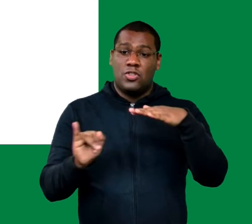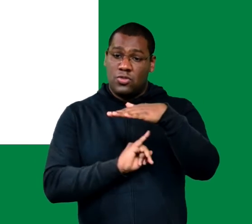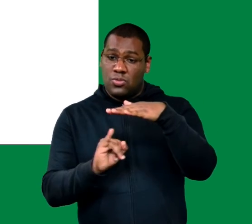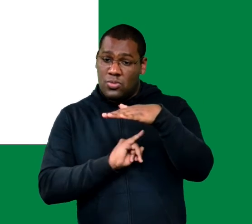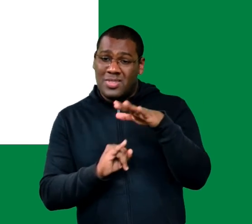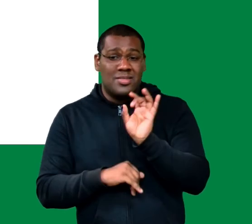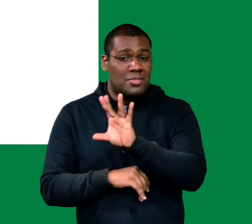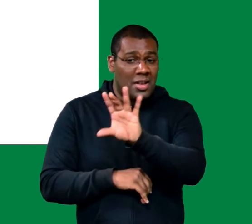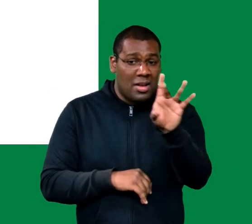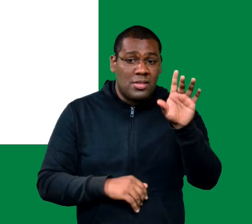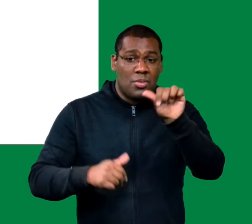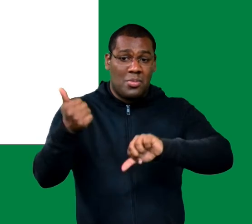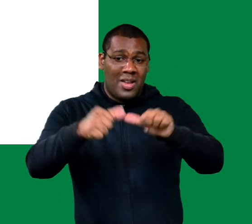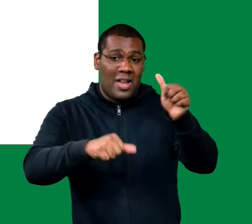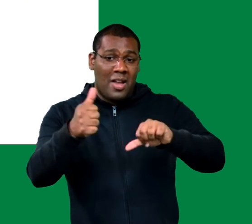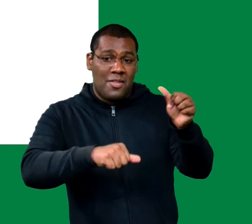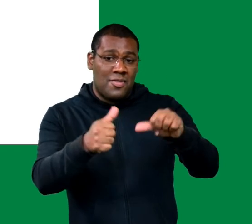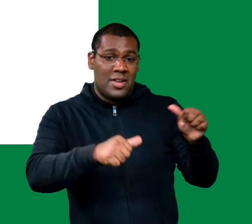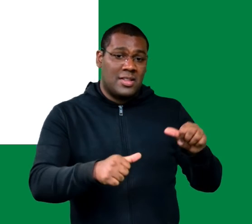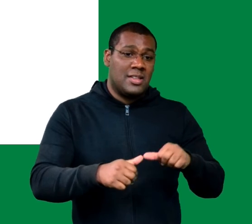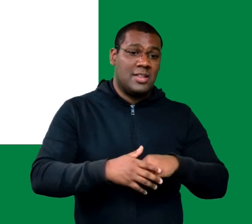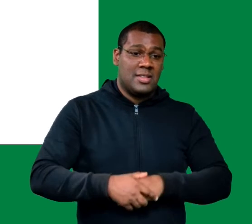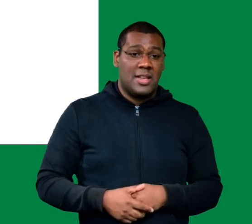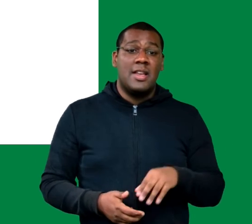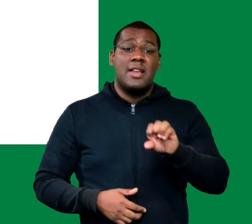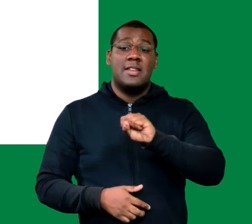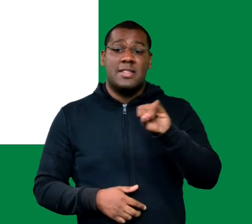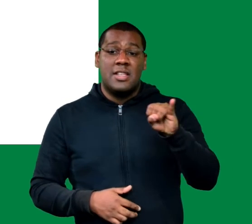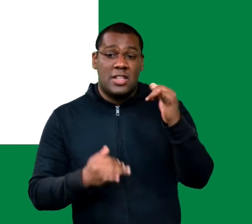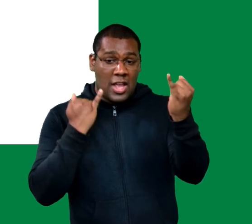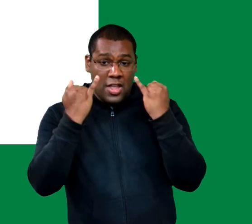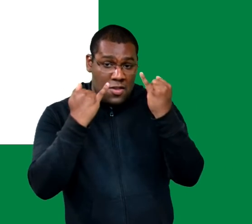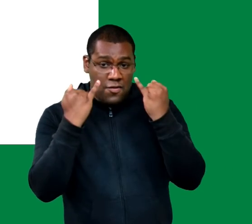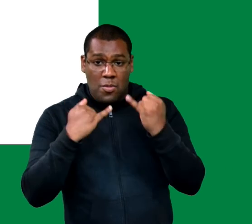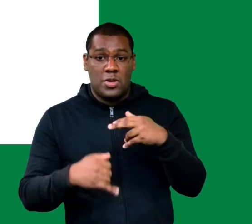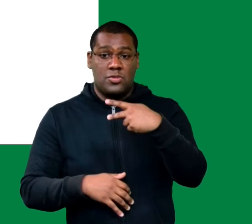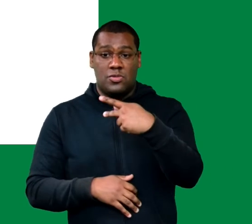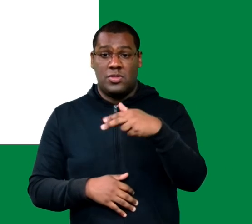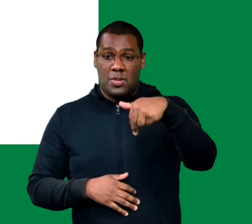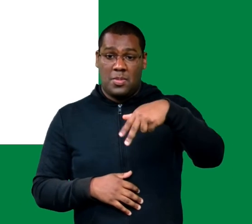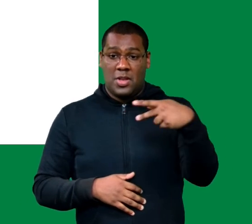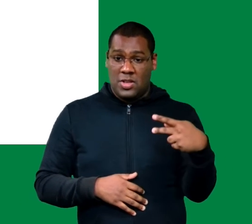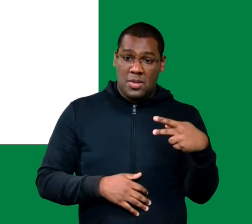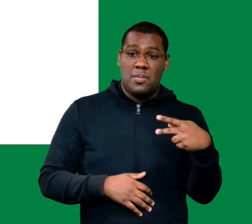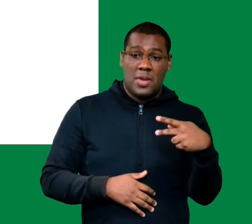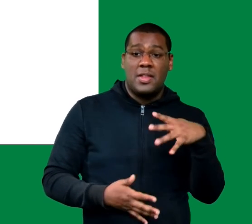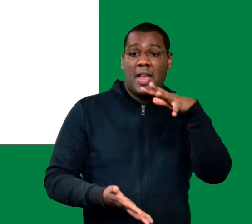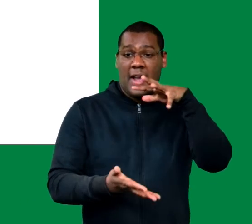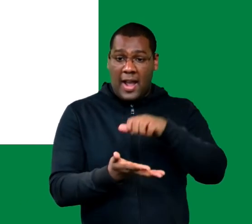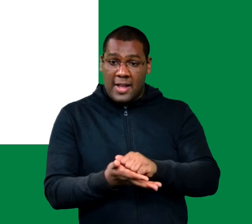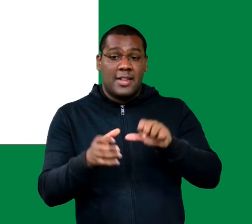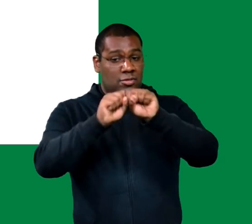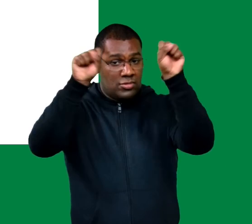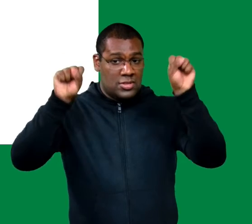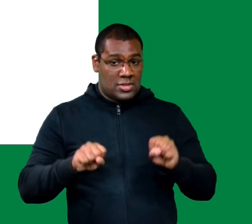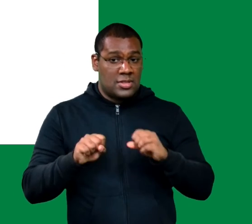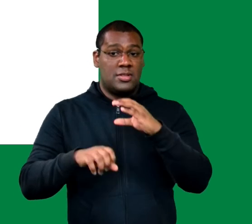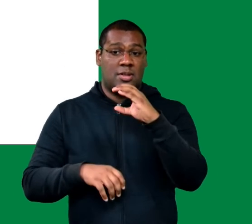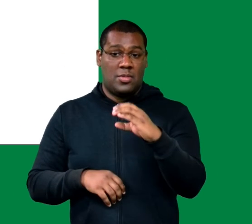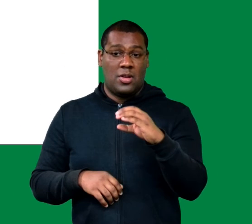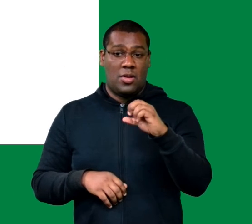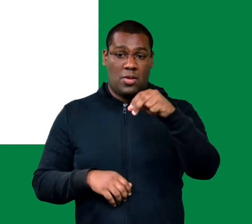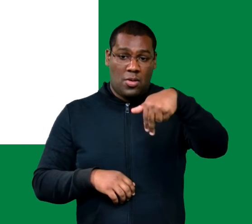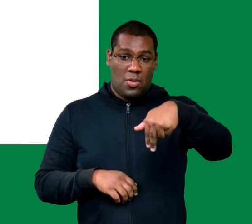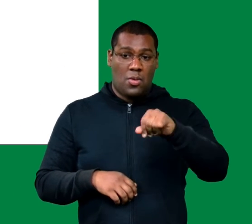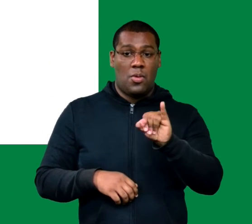da extração da PNP, se todos os ciclos que estão na PNP estão dentro do sistema do CONIF para gerar a matriz.